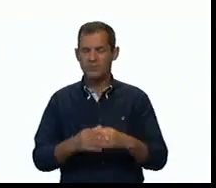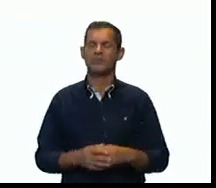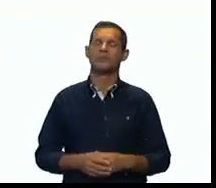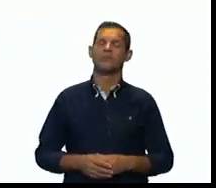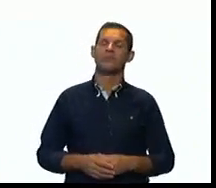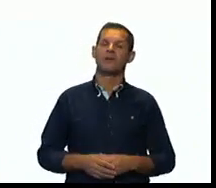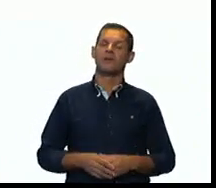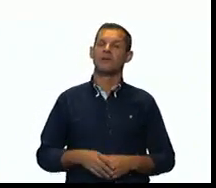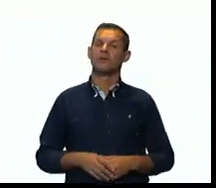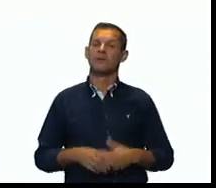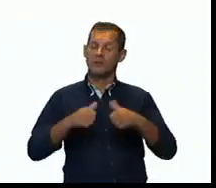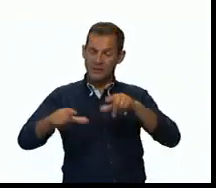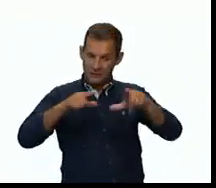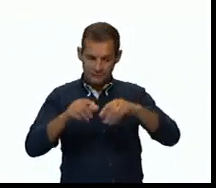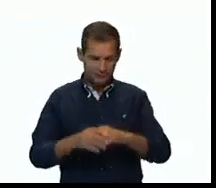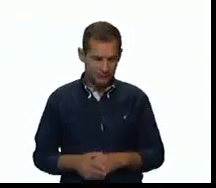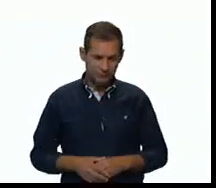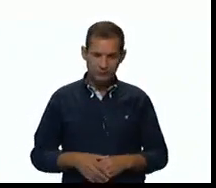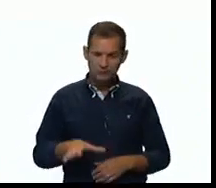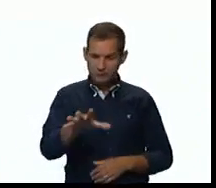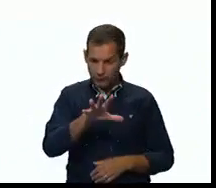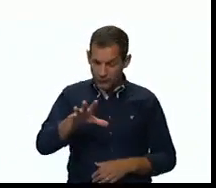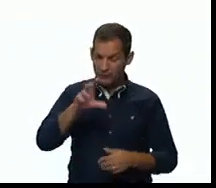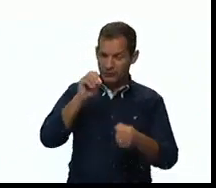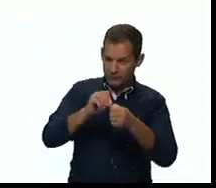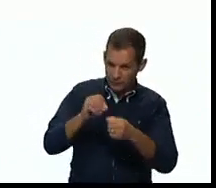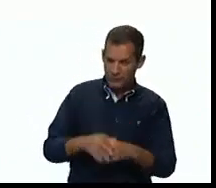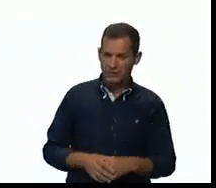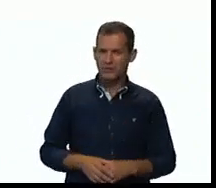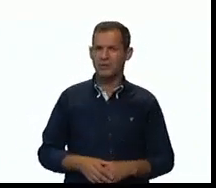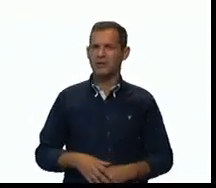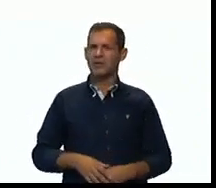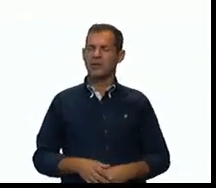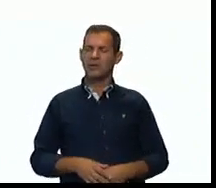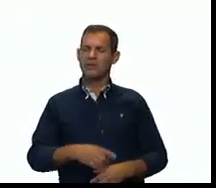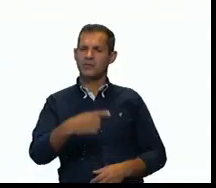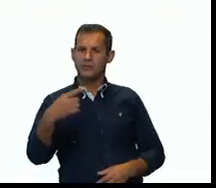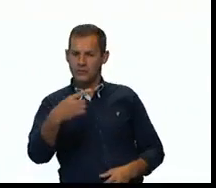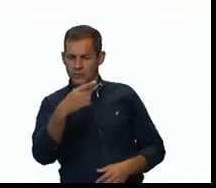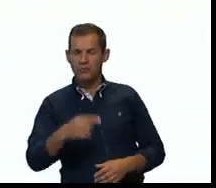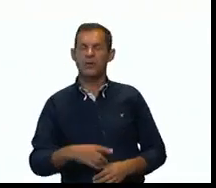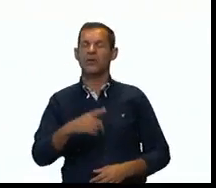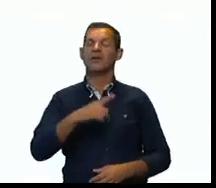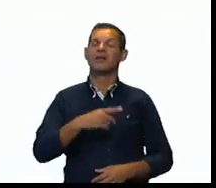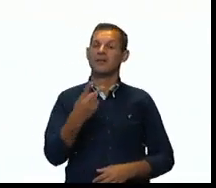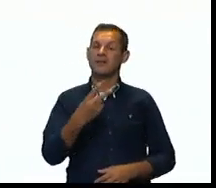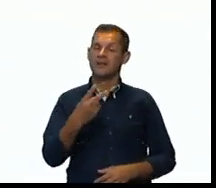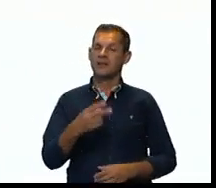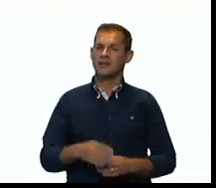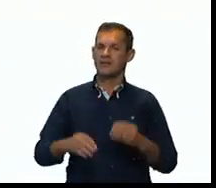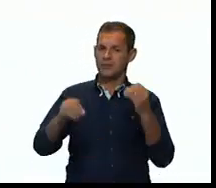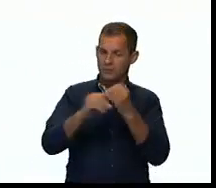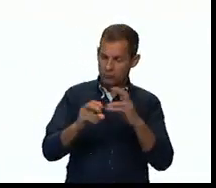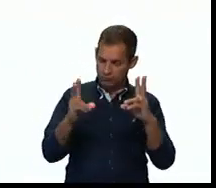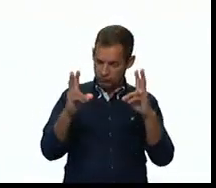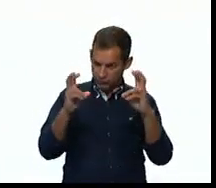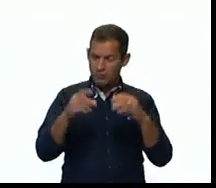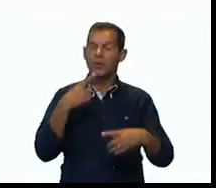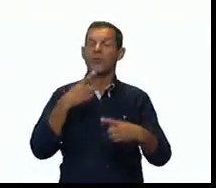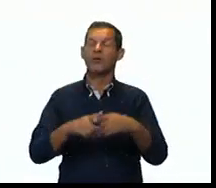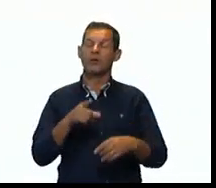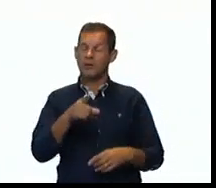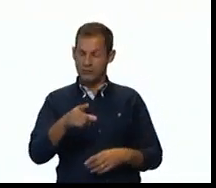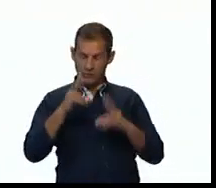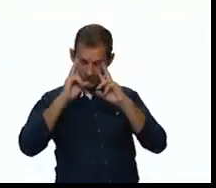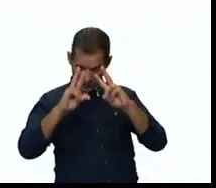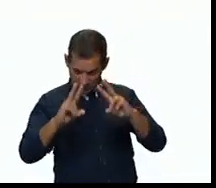grande. Então, quando estiver trabalhando com a área e for fazer uma subtração, coloque as duas funções entre parênteses, porque assim